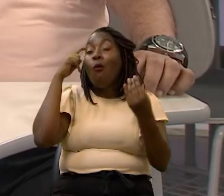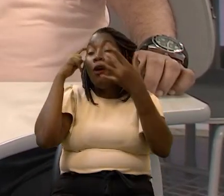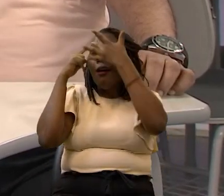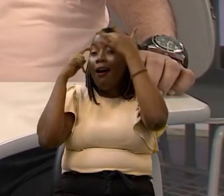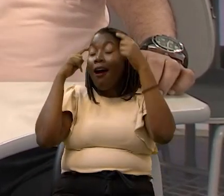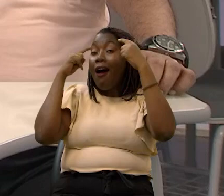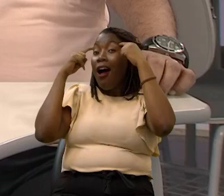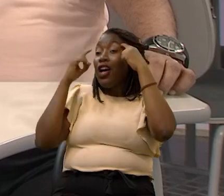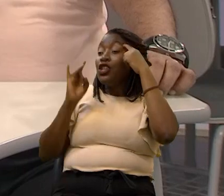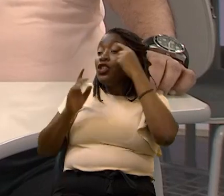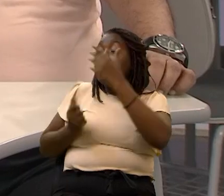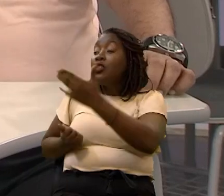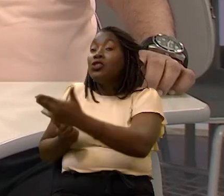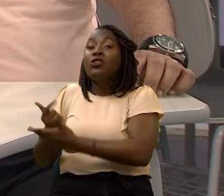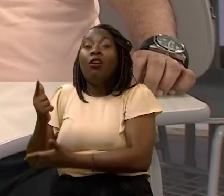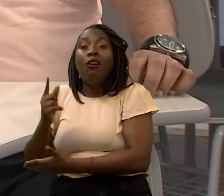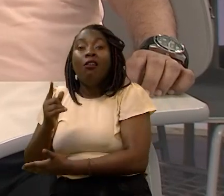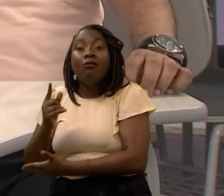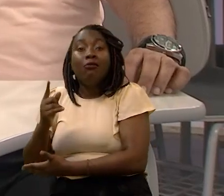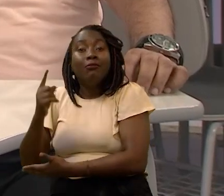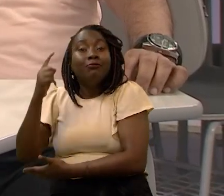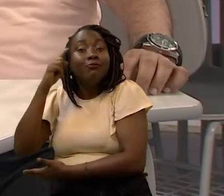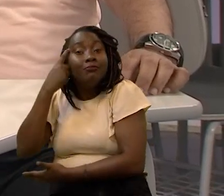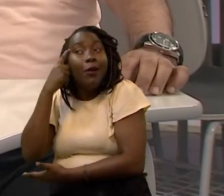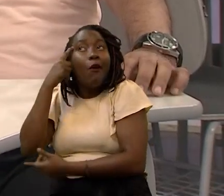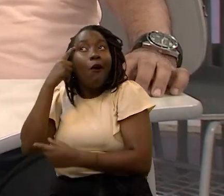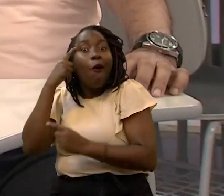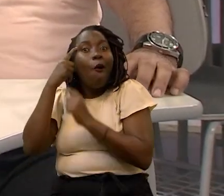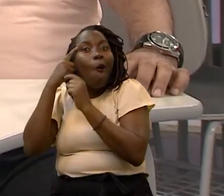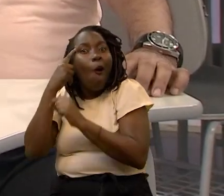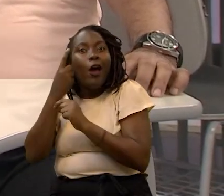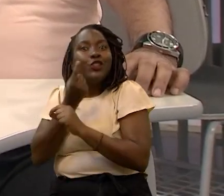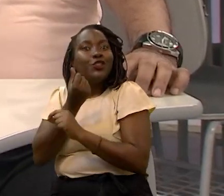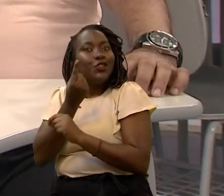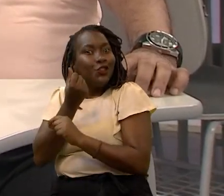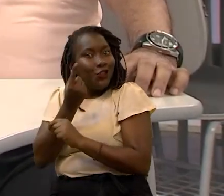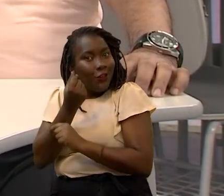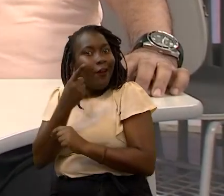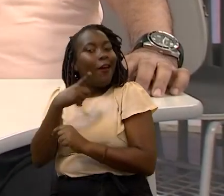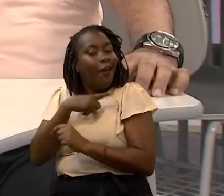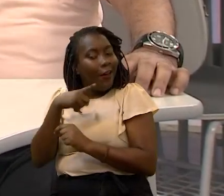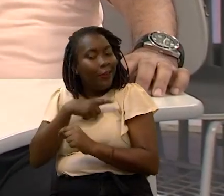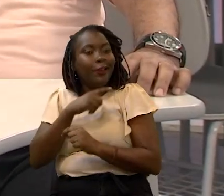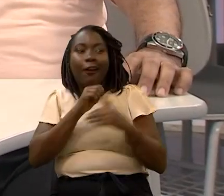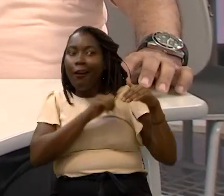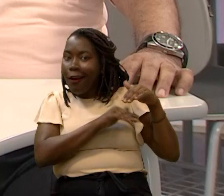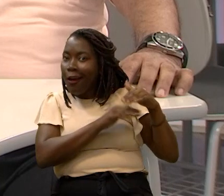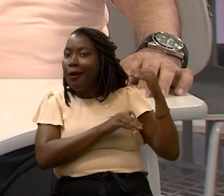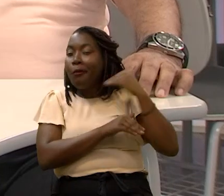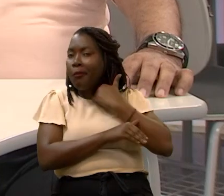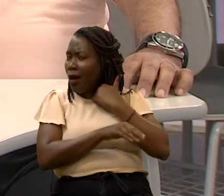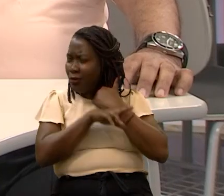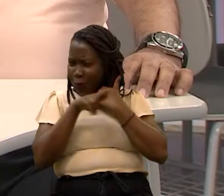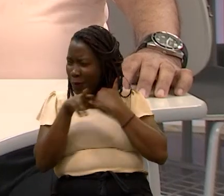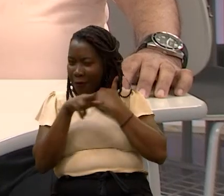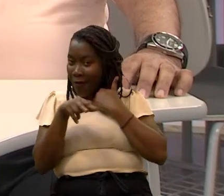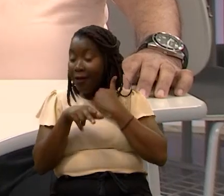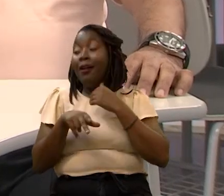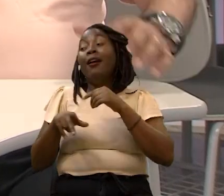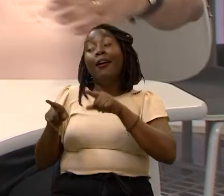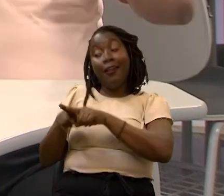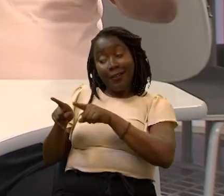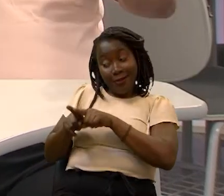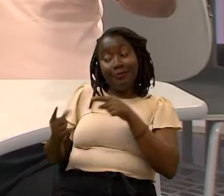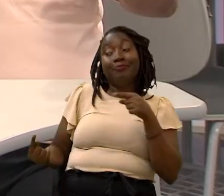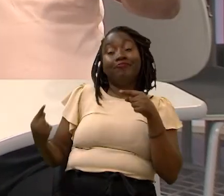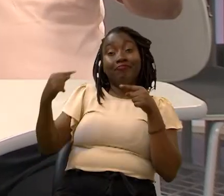muita gente acha que é só ir lá e comprar consciente com relação ao dinheiro, ao que você tem no seu banco, mas não é bem assim, né, professor?